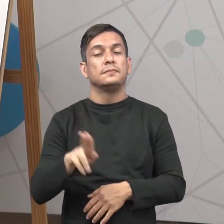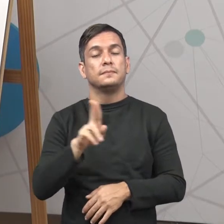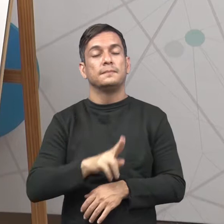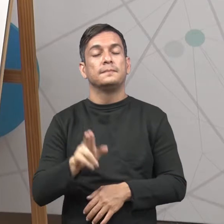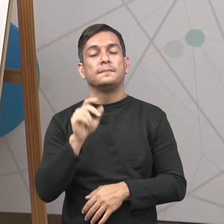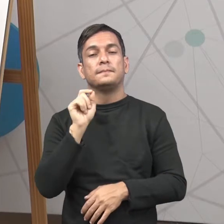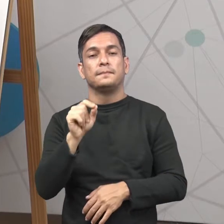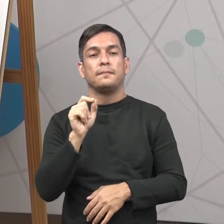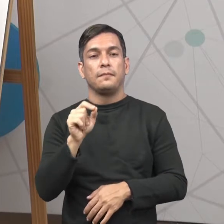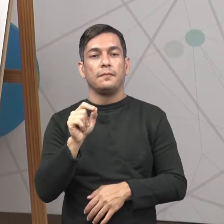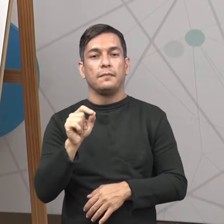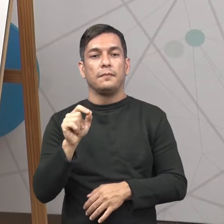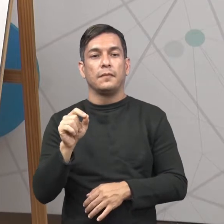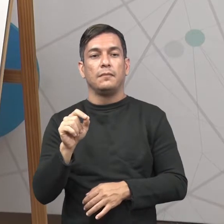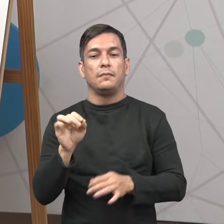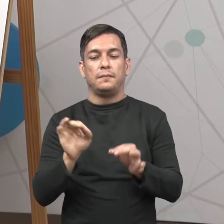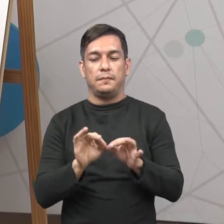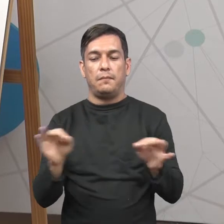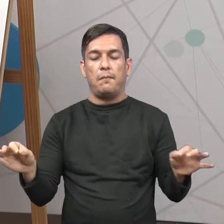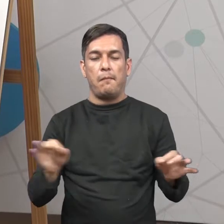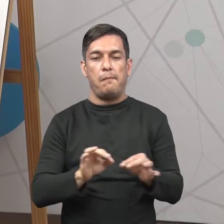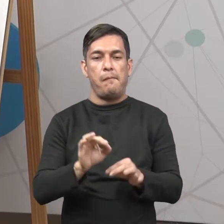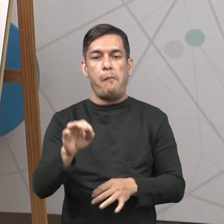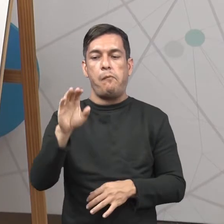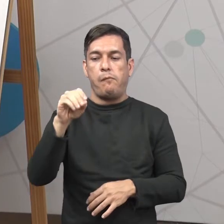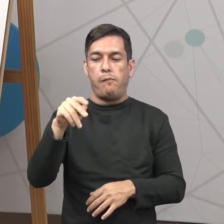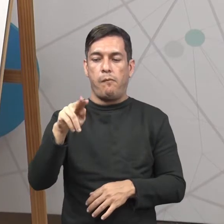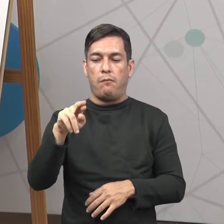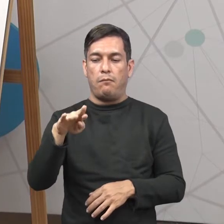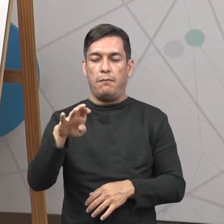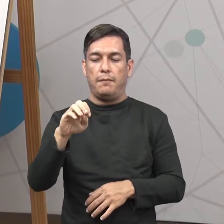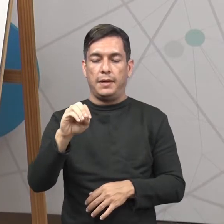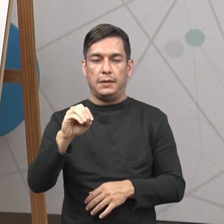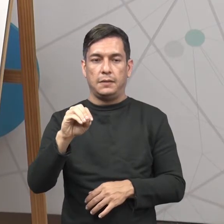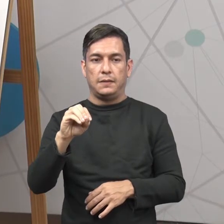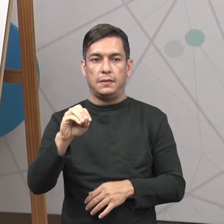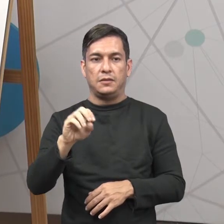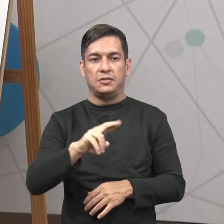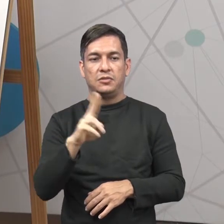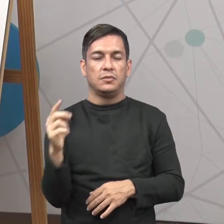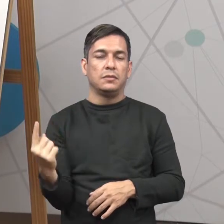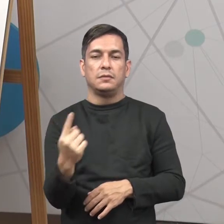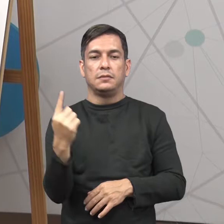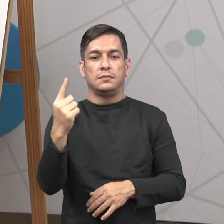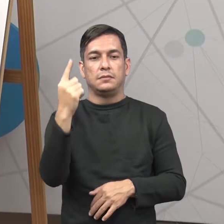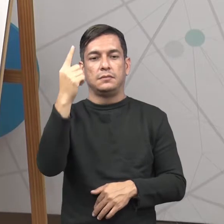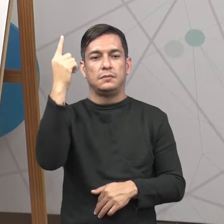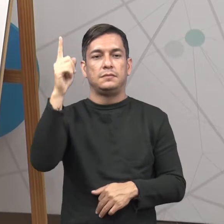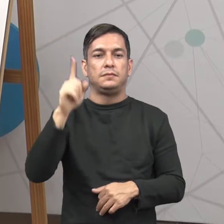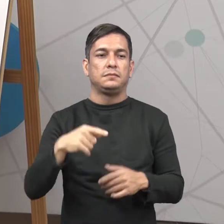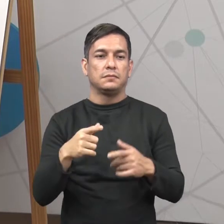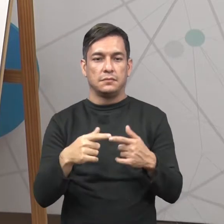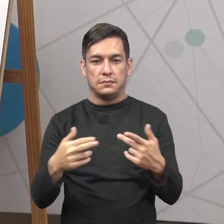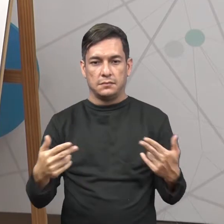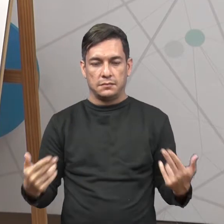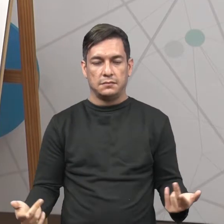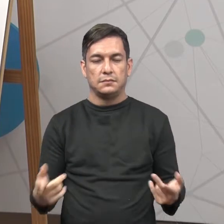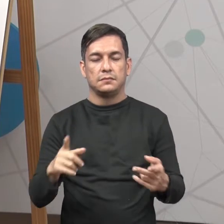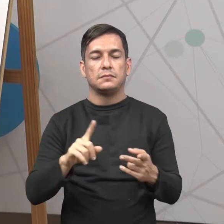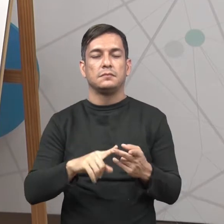medir o comprimento, a largura ou a altura de